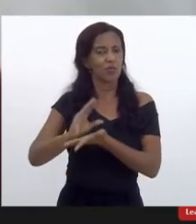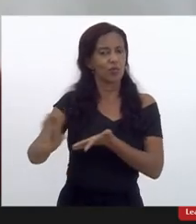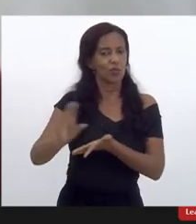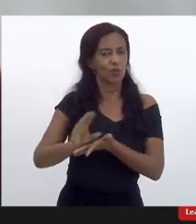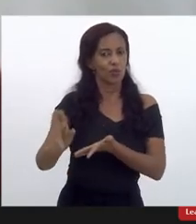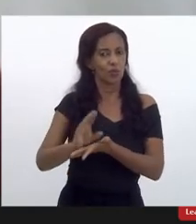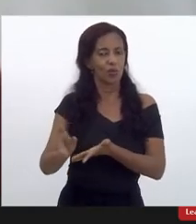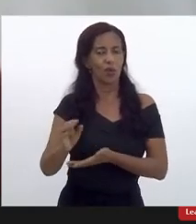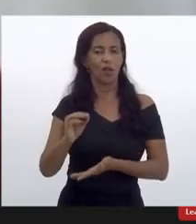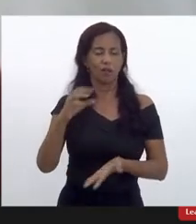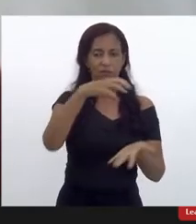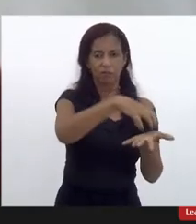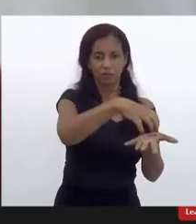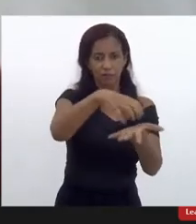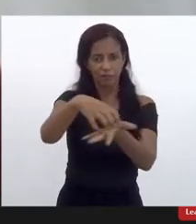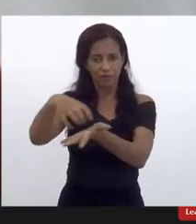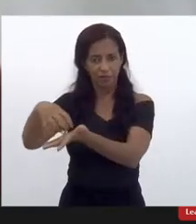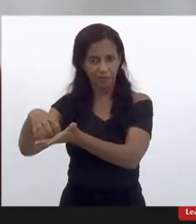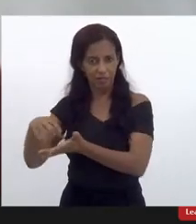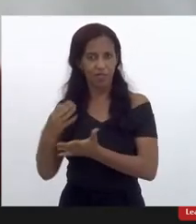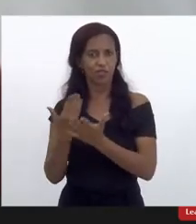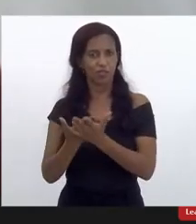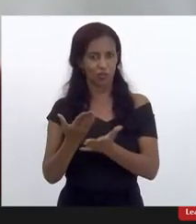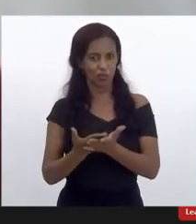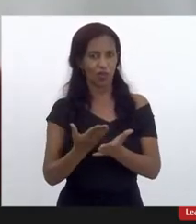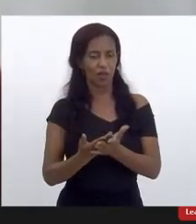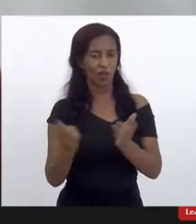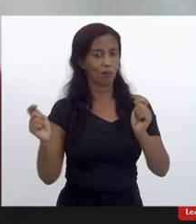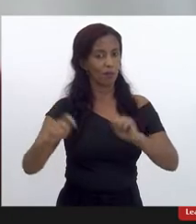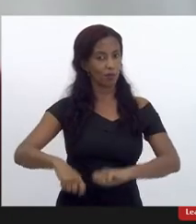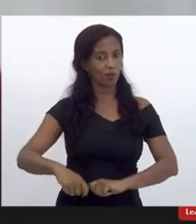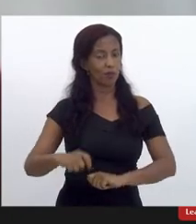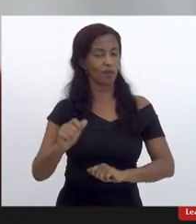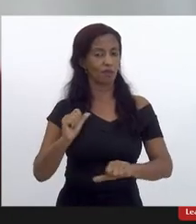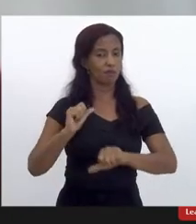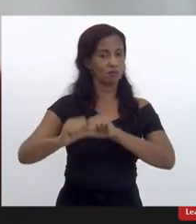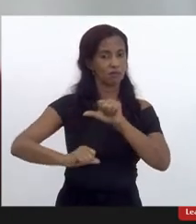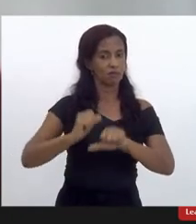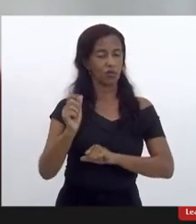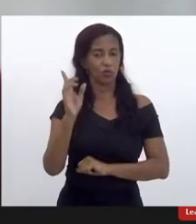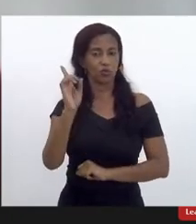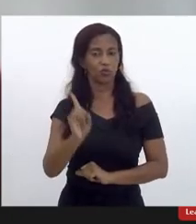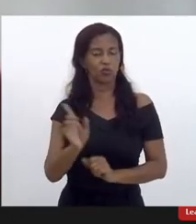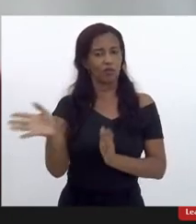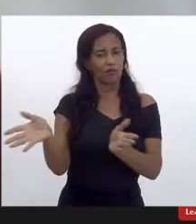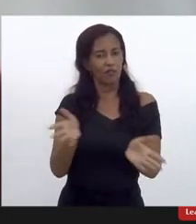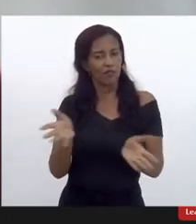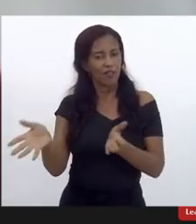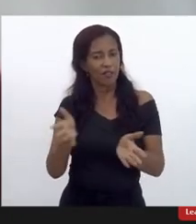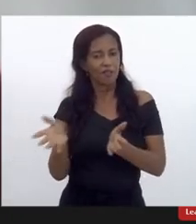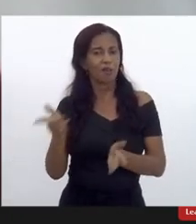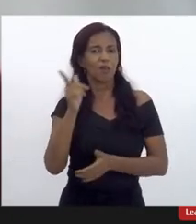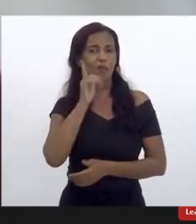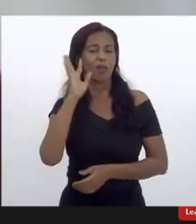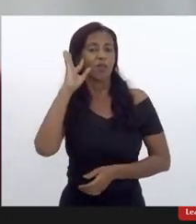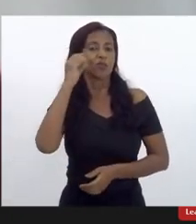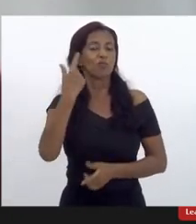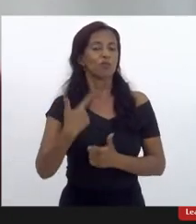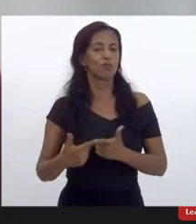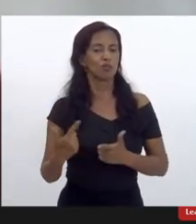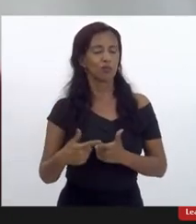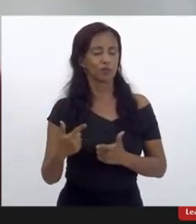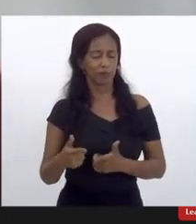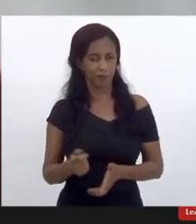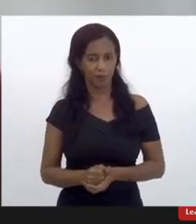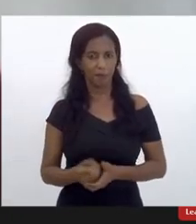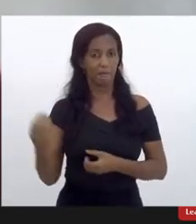nas nossas unidades escolares, podendo fazer com que o diretor tenha mais flexibilidade para resolver os seus problemas